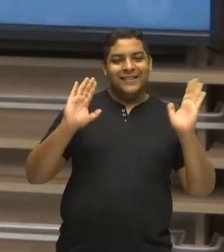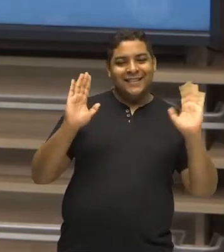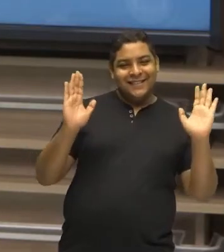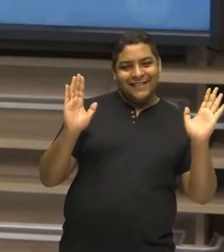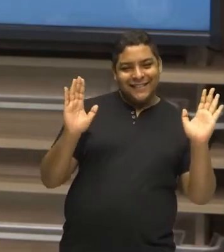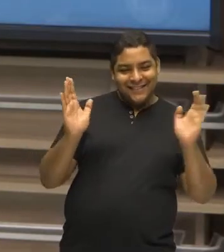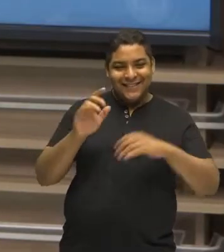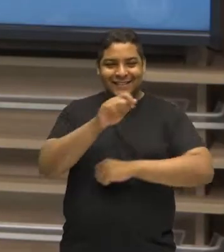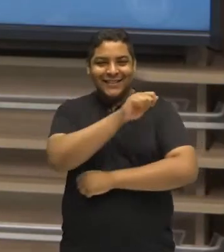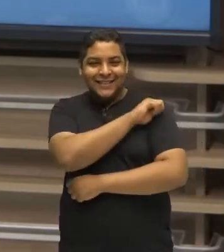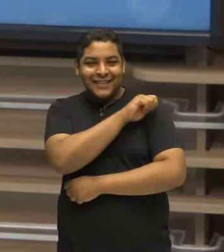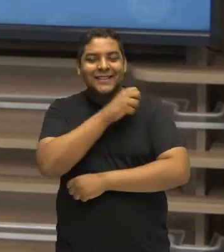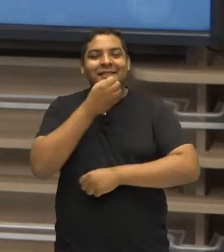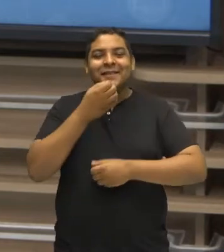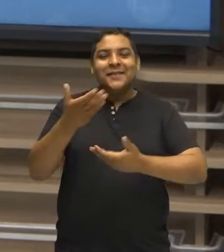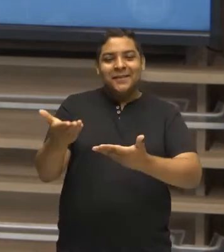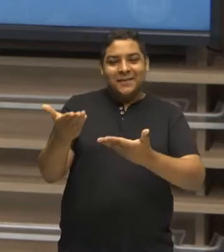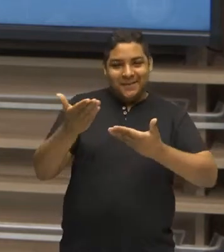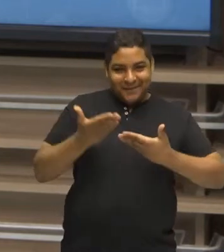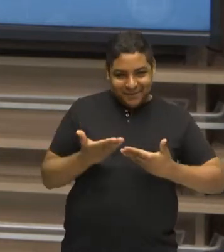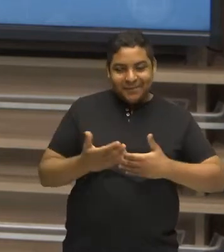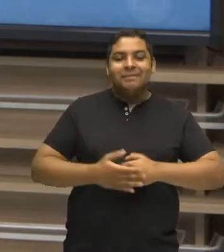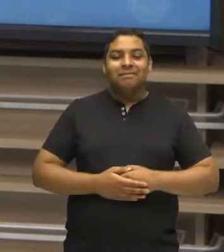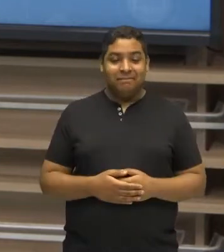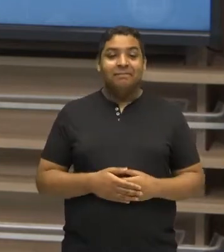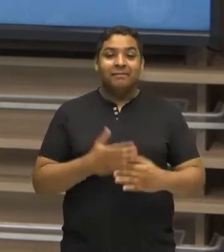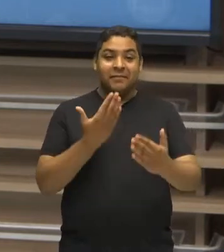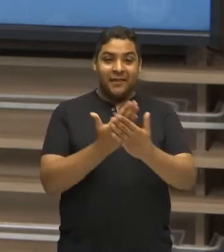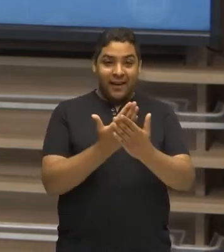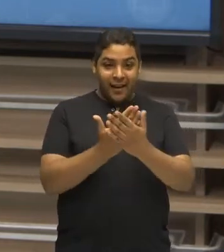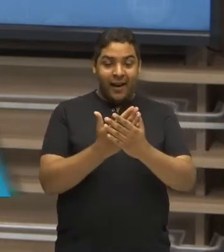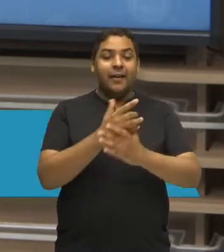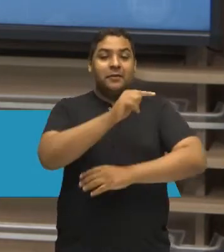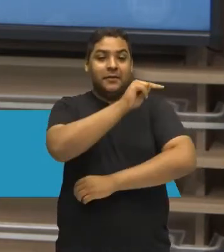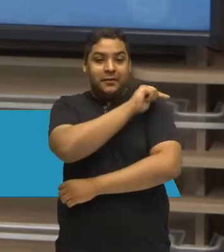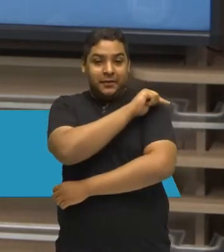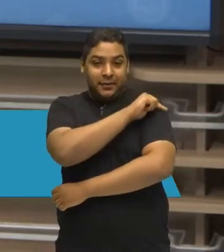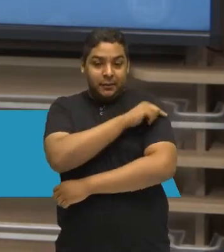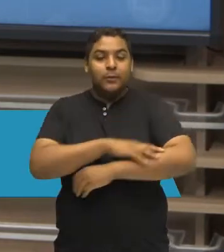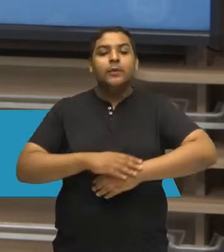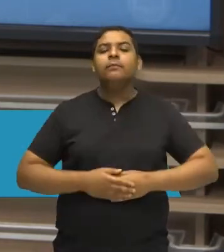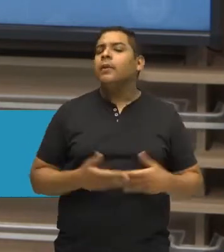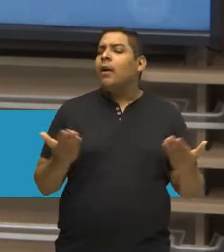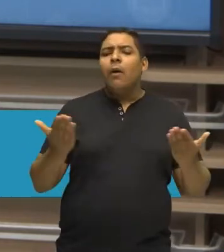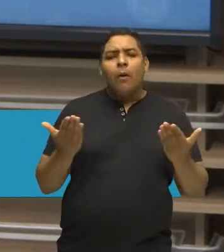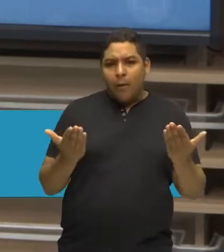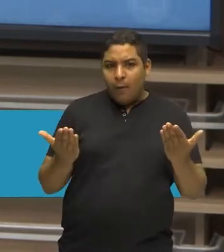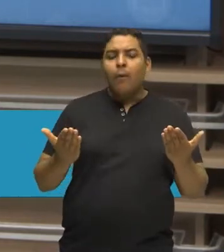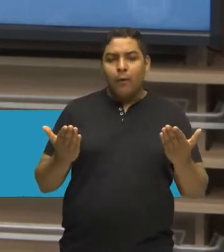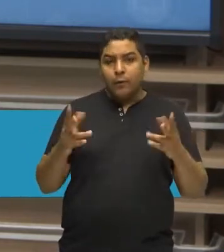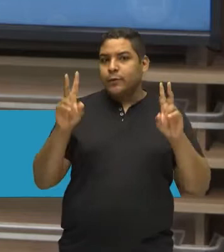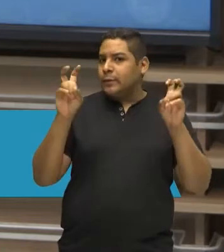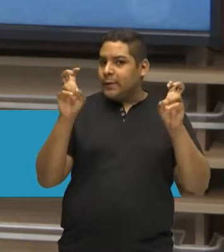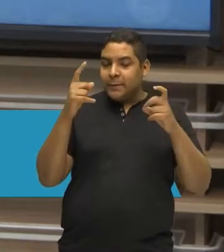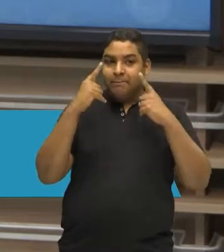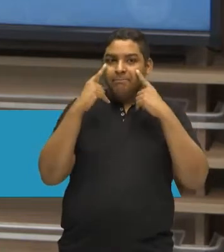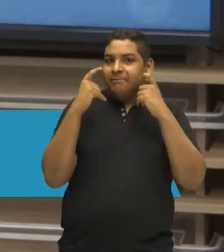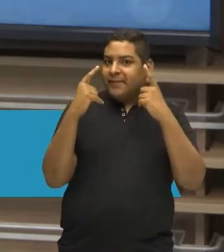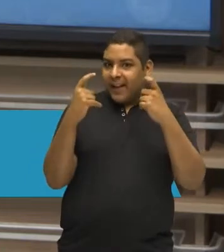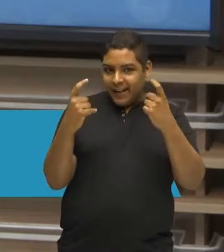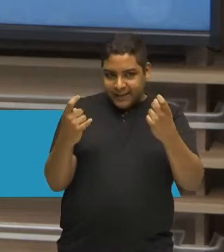queridos alunos, sejam bem-vindos a mais uma aula do 7º ano. E hoje o assunto da aula está bem